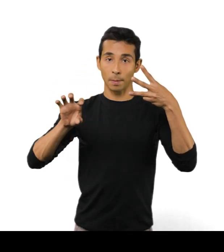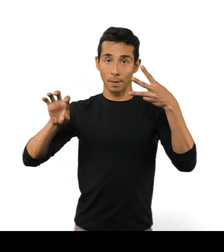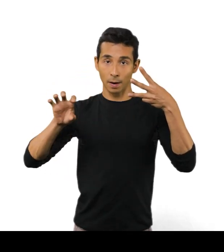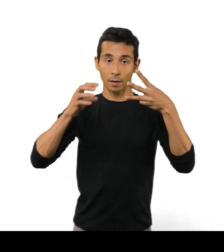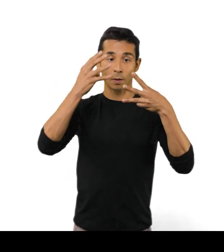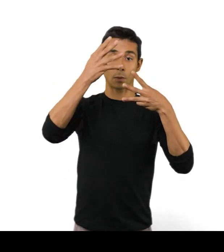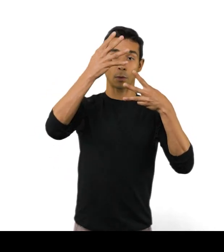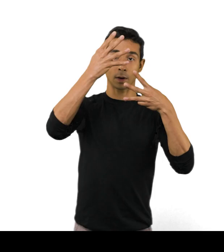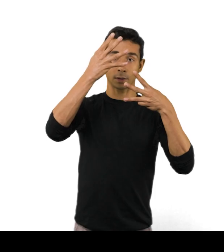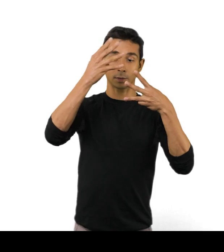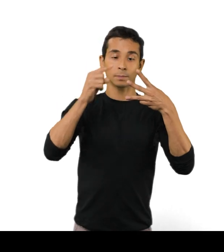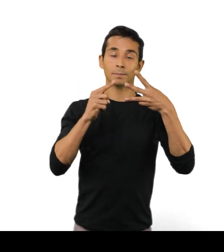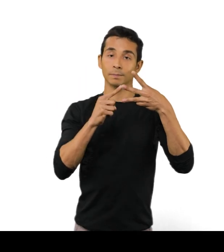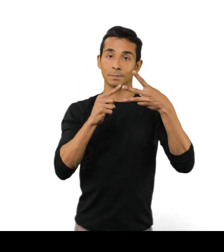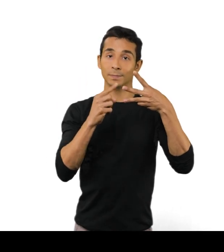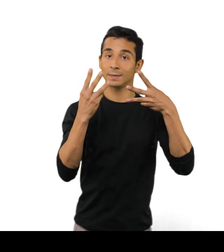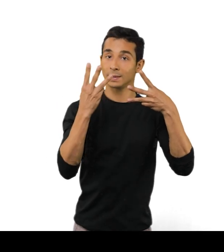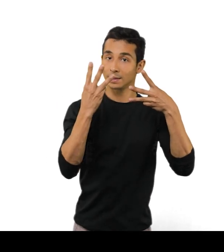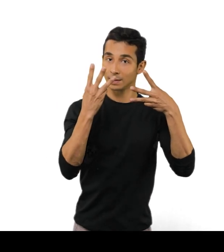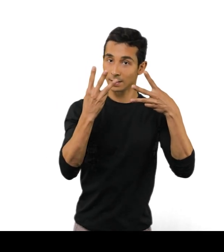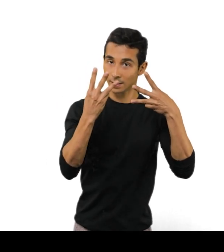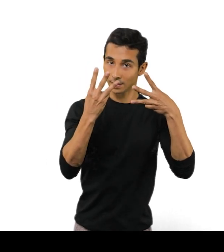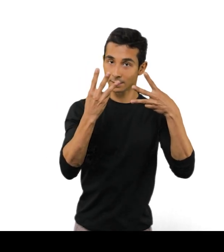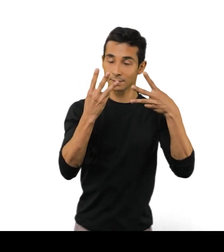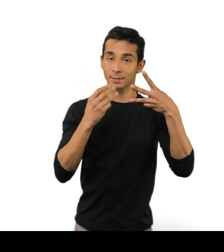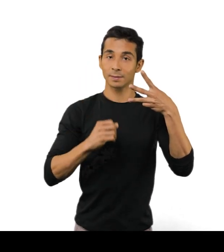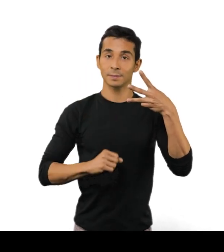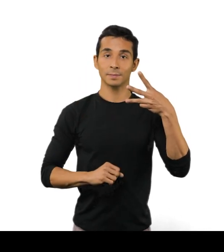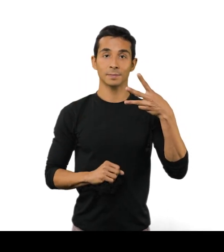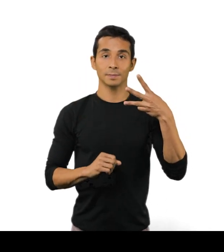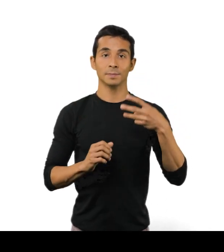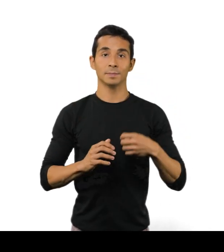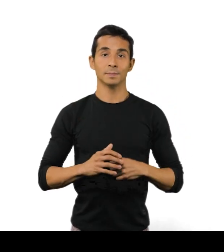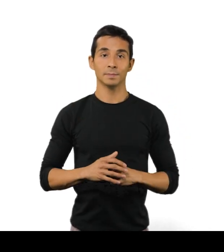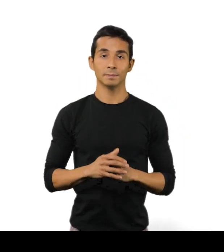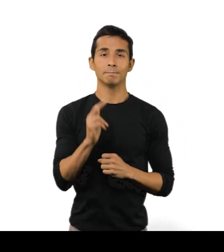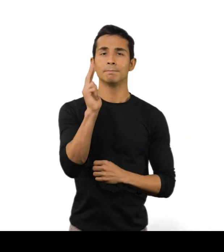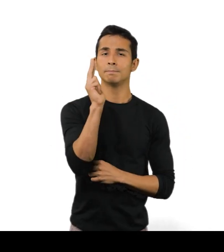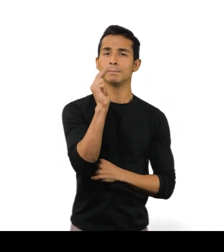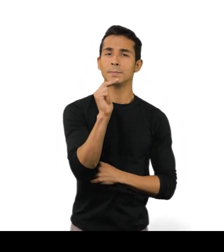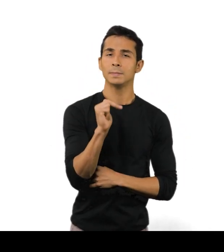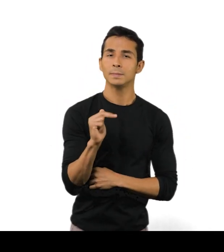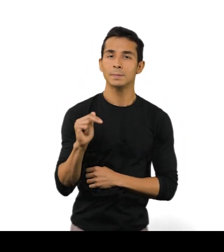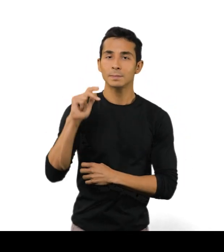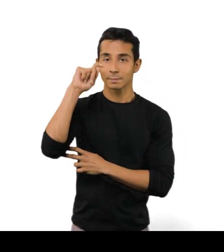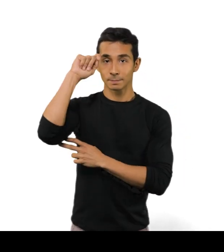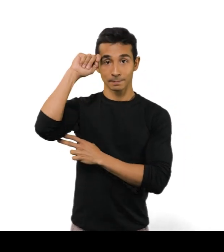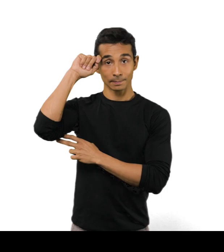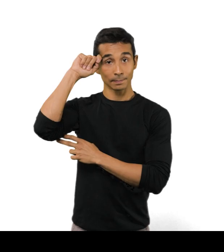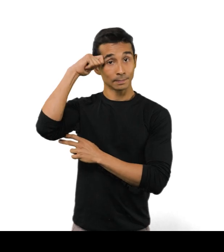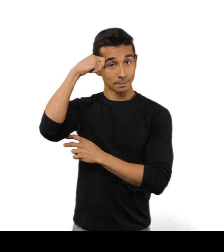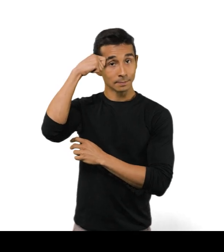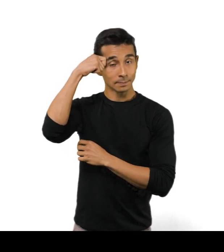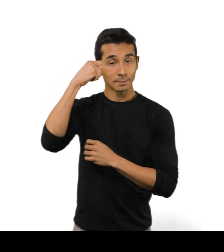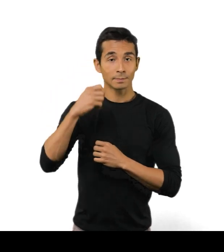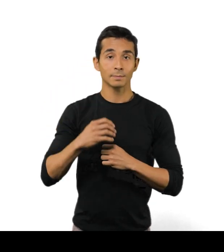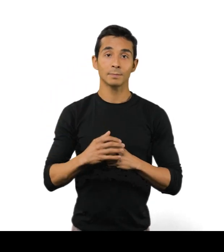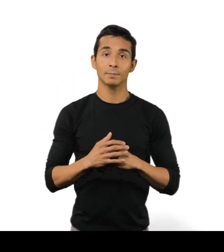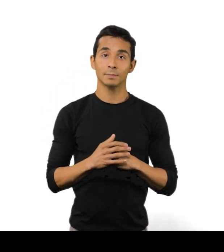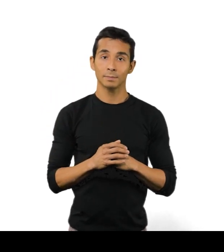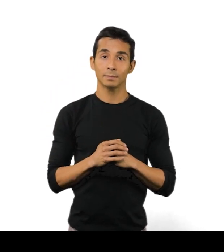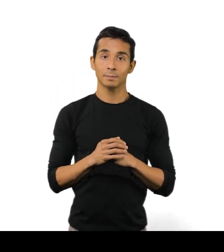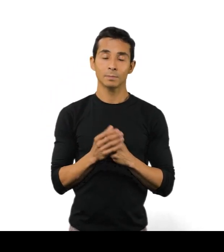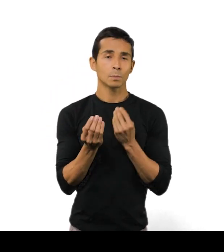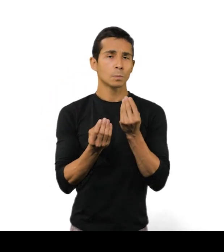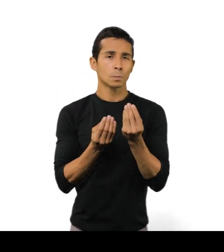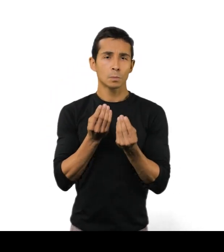contêm 4 figuras e a linha do meio contém 3 figuras. A figura que se repete é